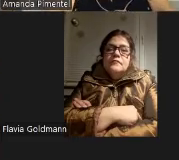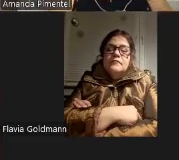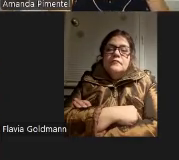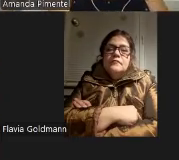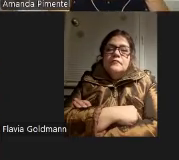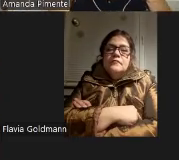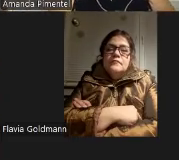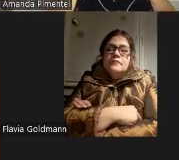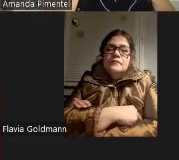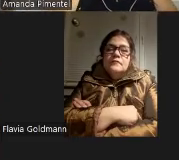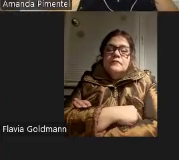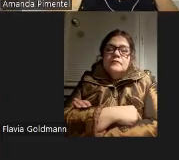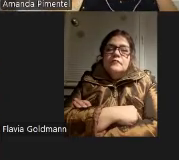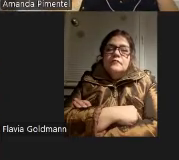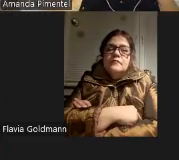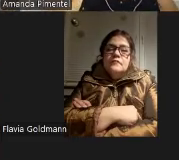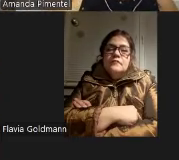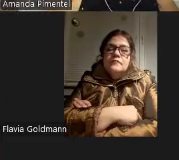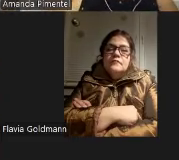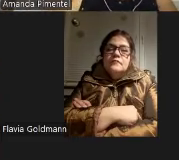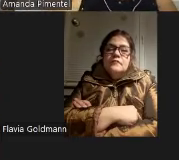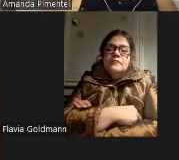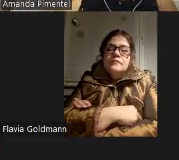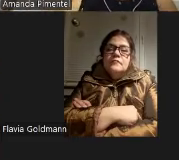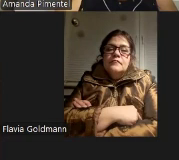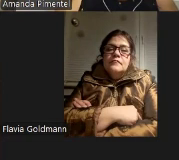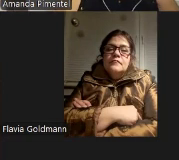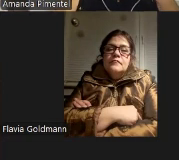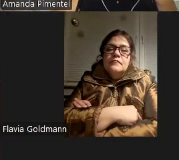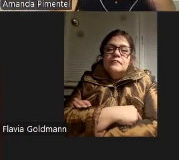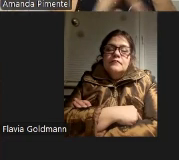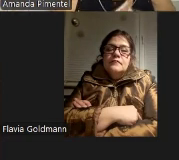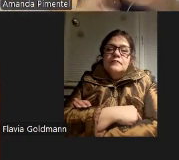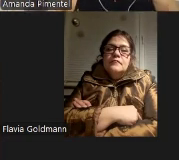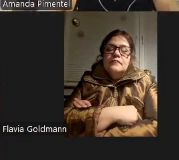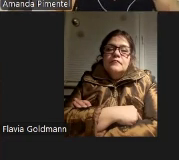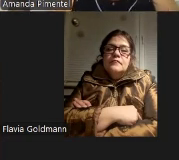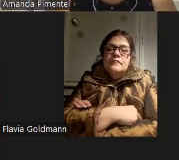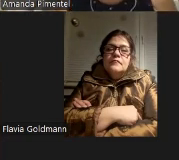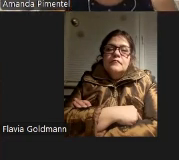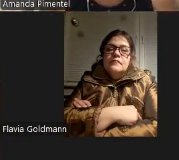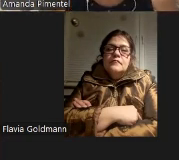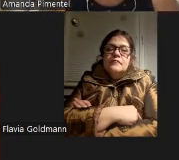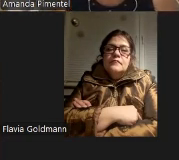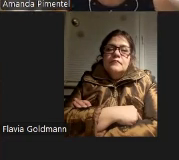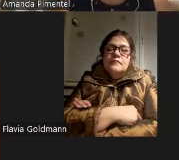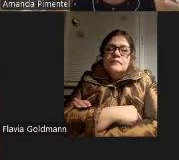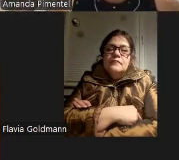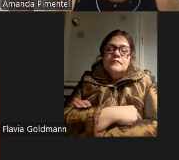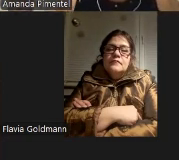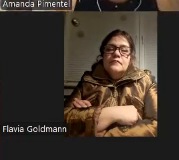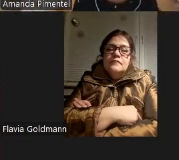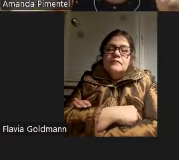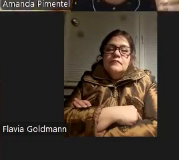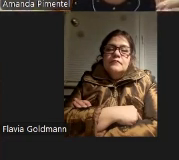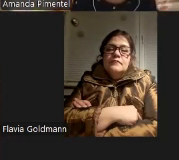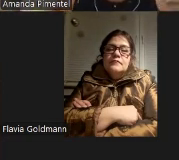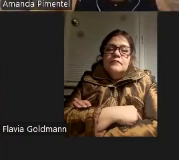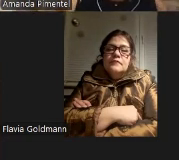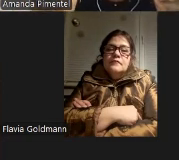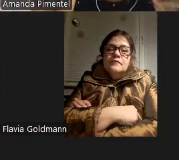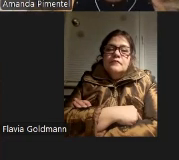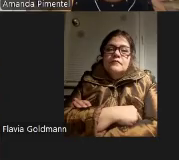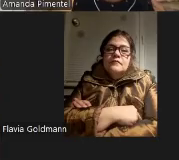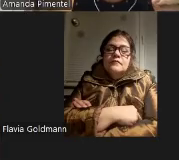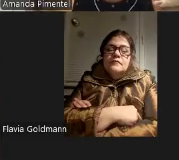na grande estante, e vamos pensar na biblioteca de antigamente, quem viveu isso, ele vai lá nas estantes e procura o livro